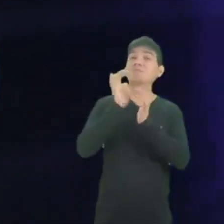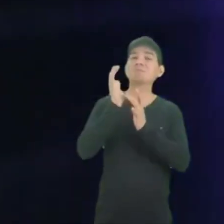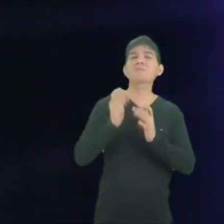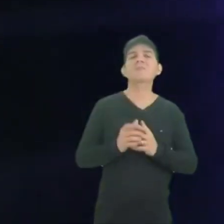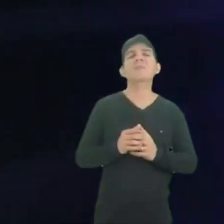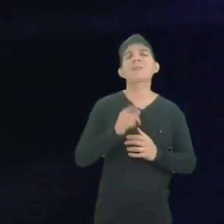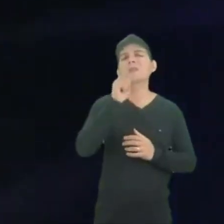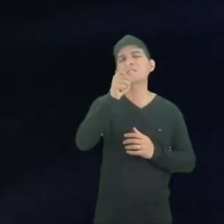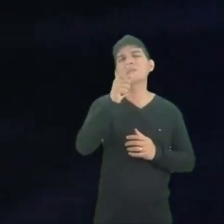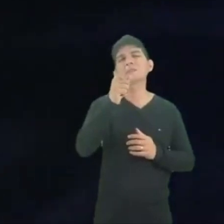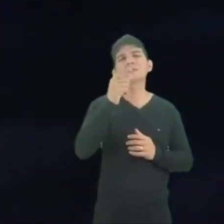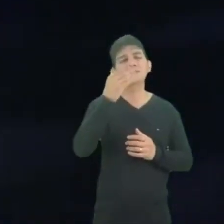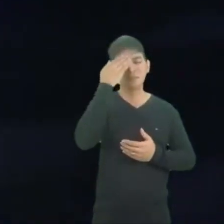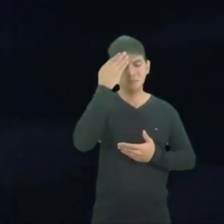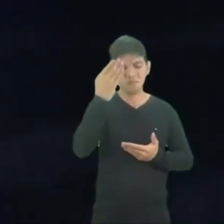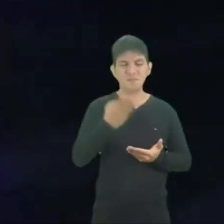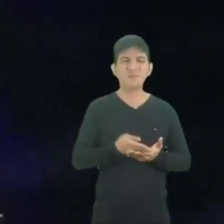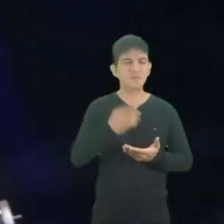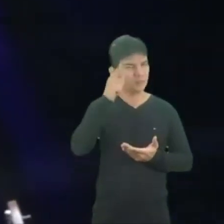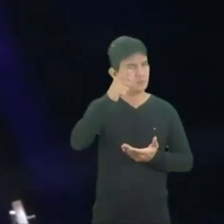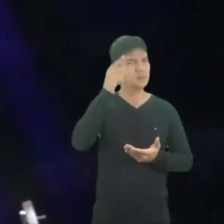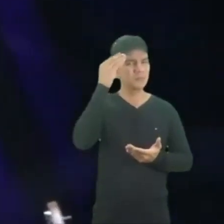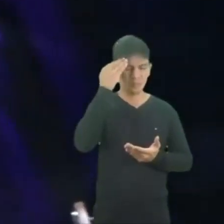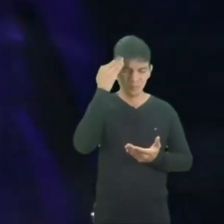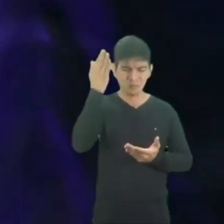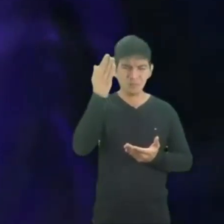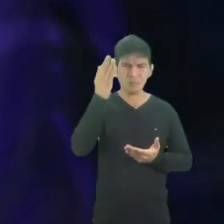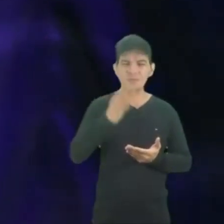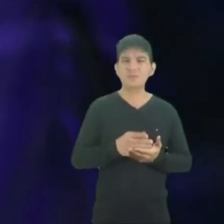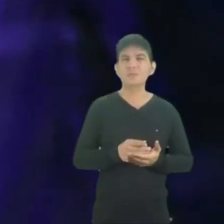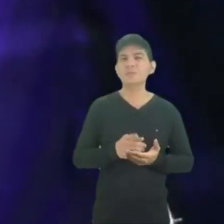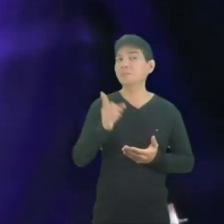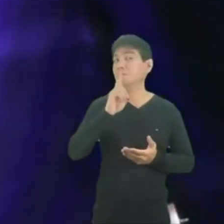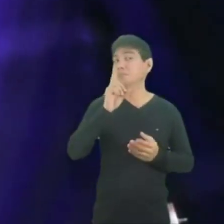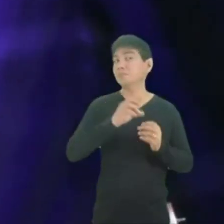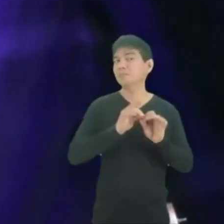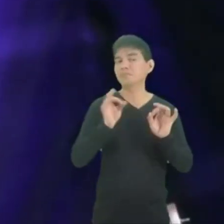fé, sabe que de fato mas não é somente isso.